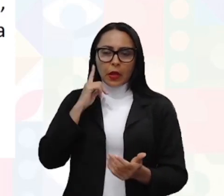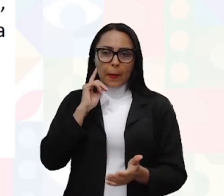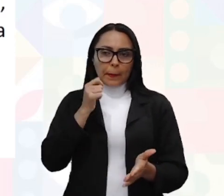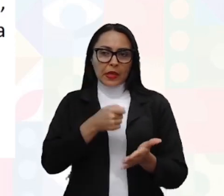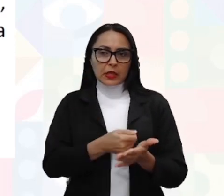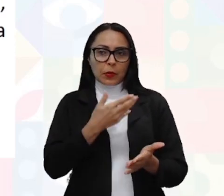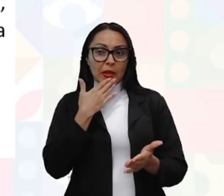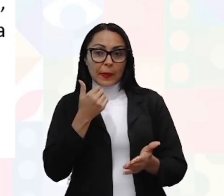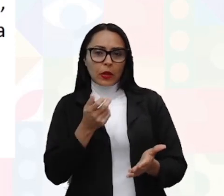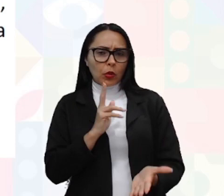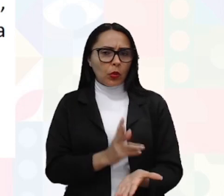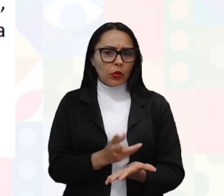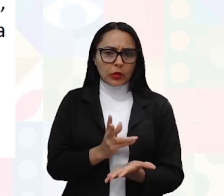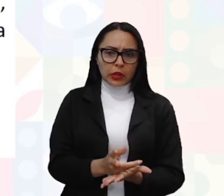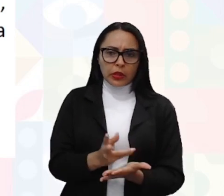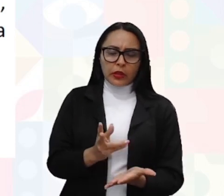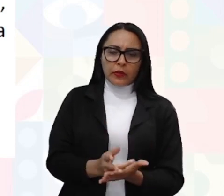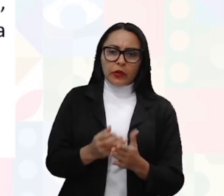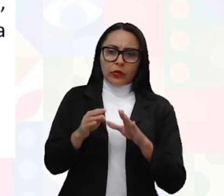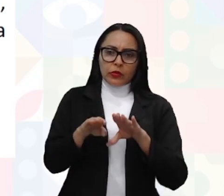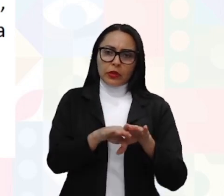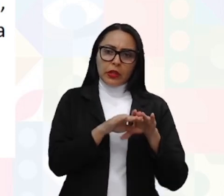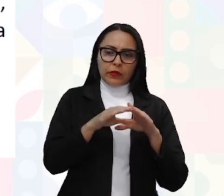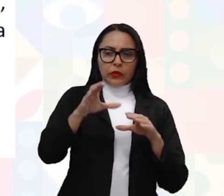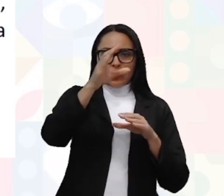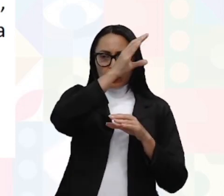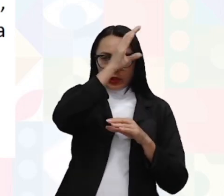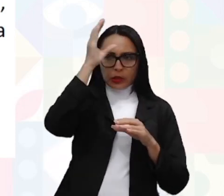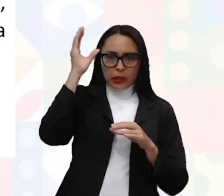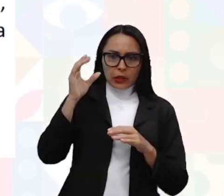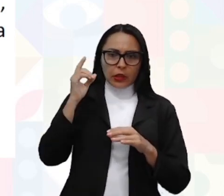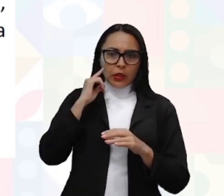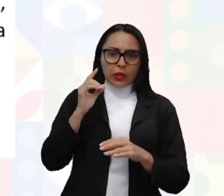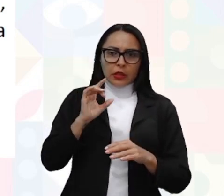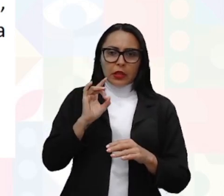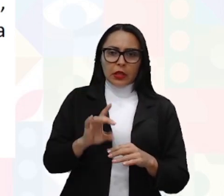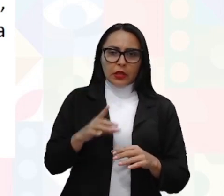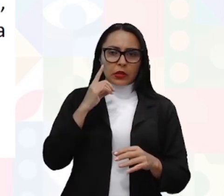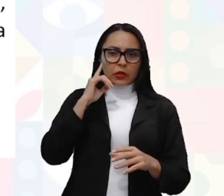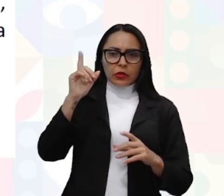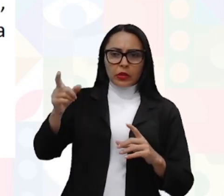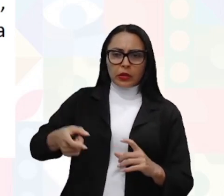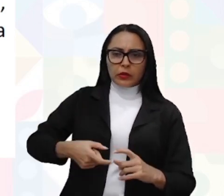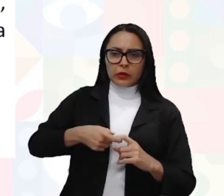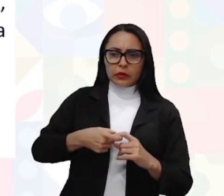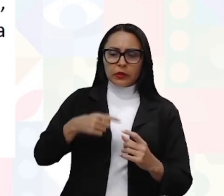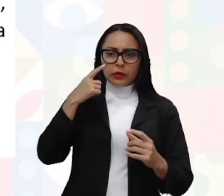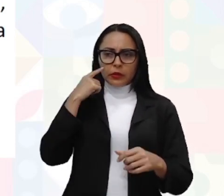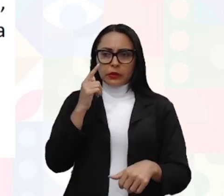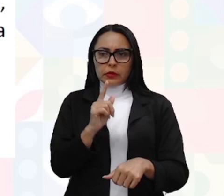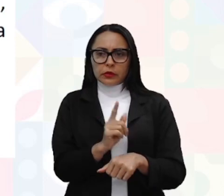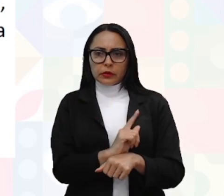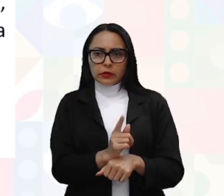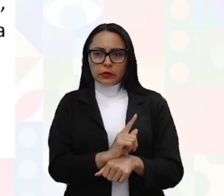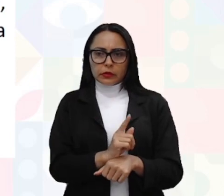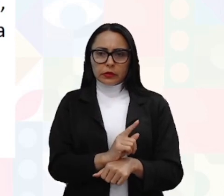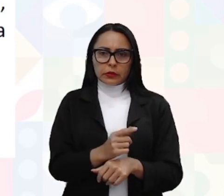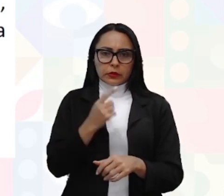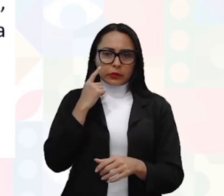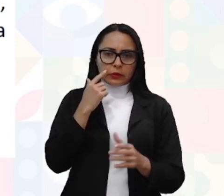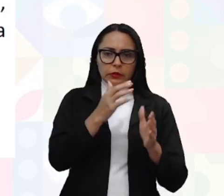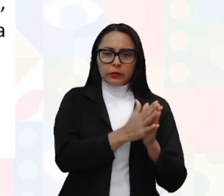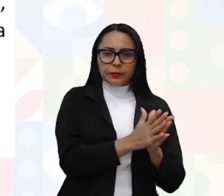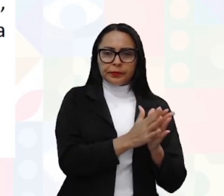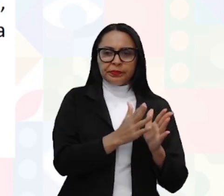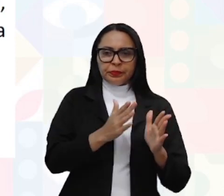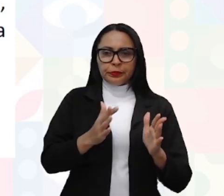pela melhoria contínua do nível de serviço ao cliente somente será sustentável através do gerenciamento otimizado da cadeia